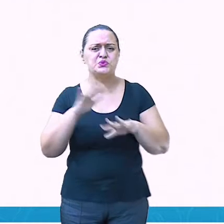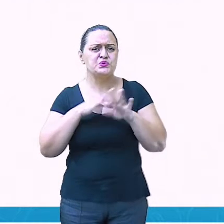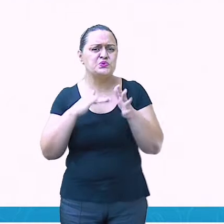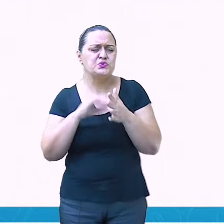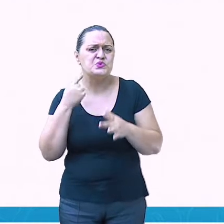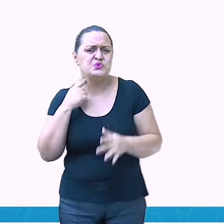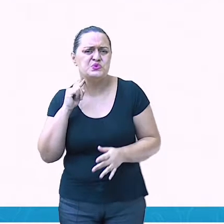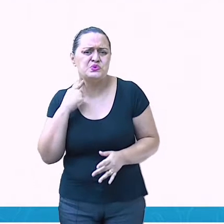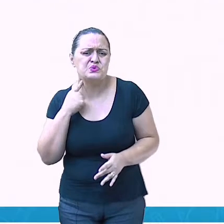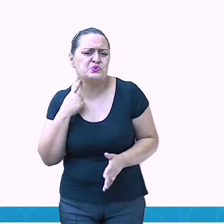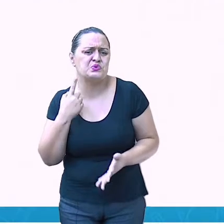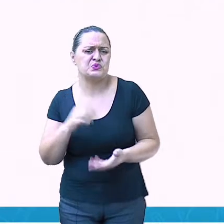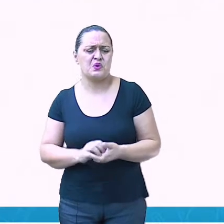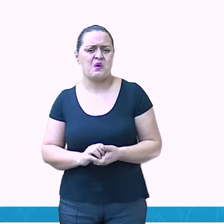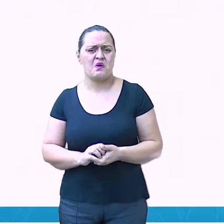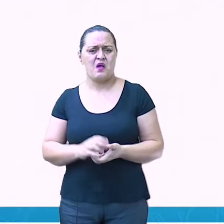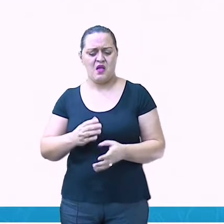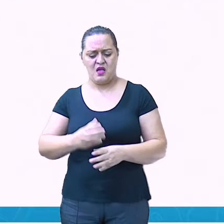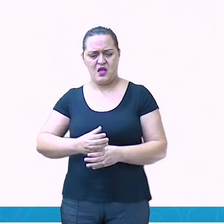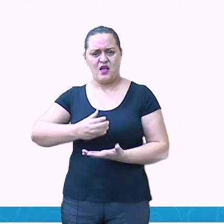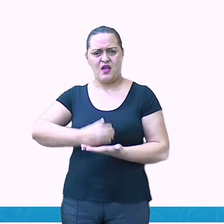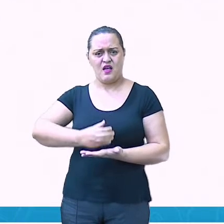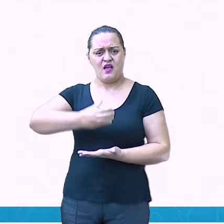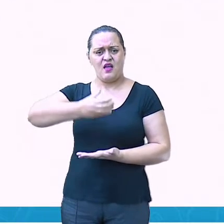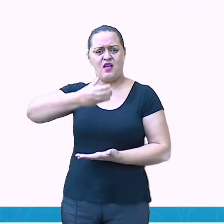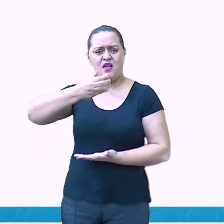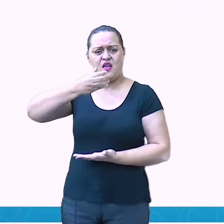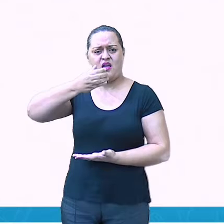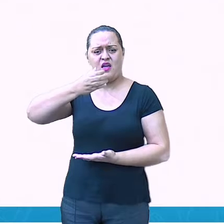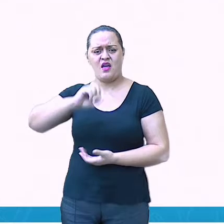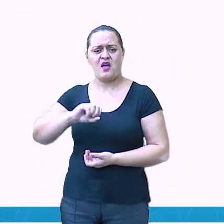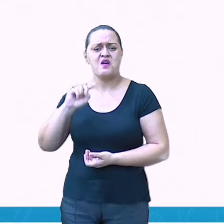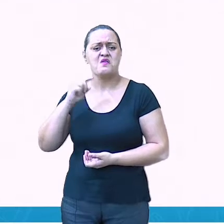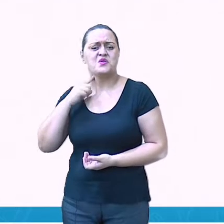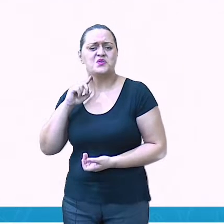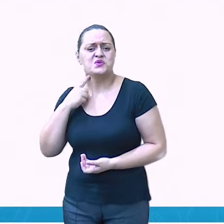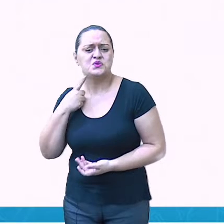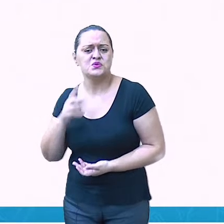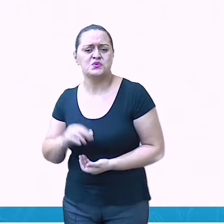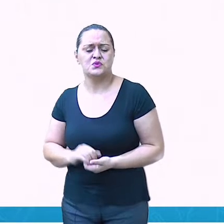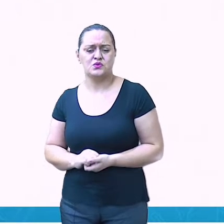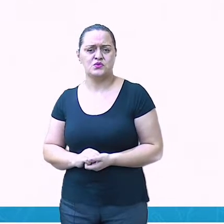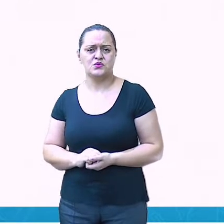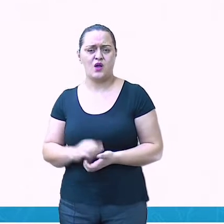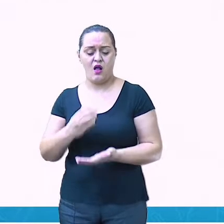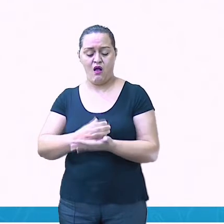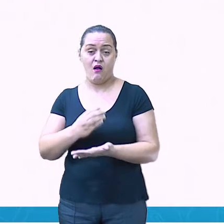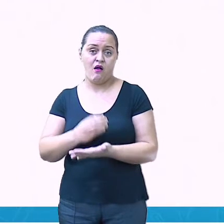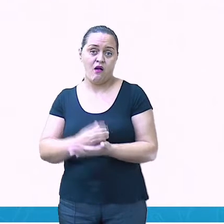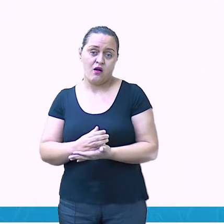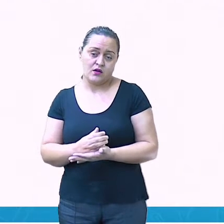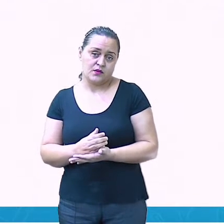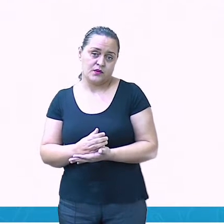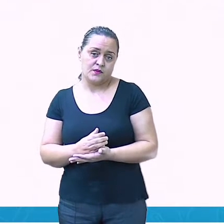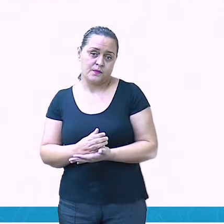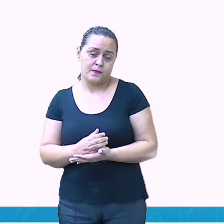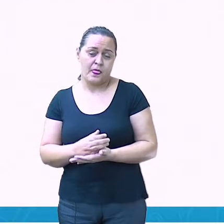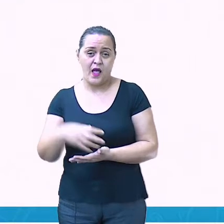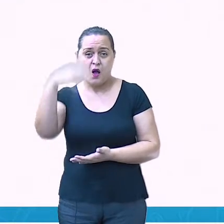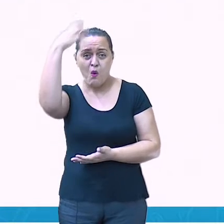Quanto de lixo eu tenho produzido? A gente não pode colocar a culpa só nas empresas, nas indústrias